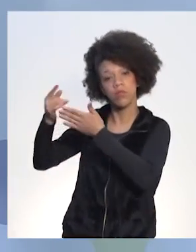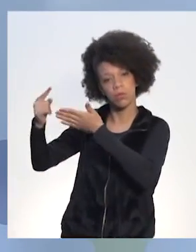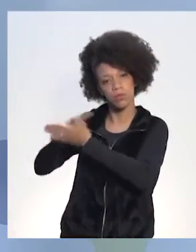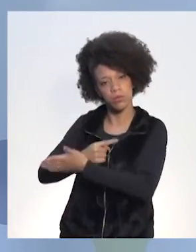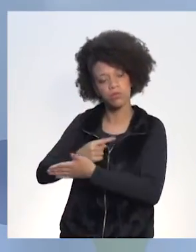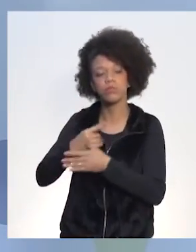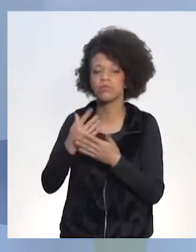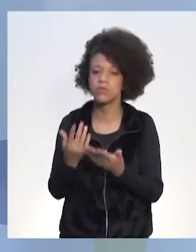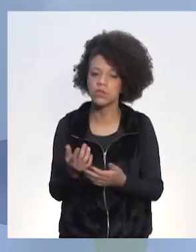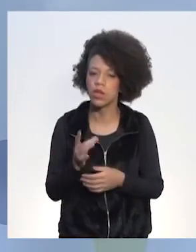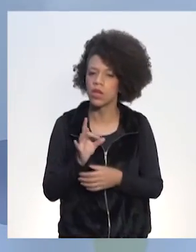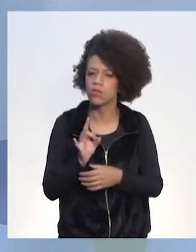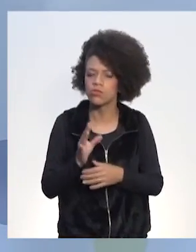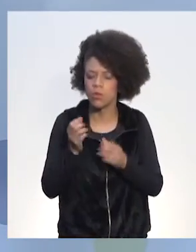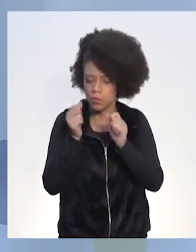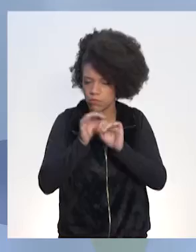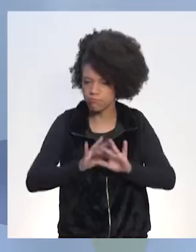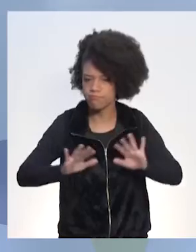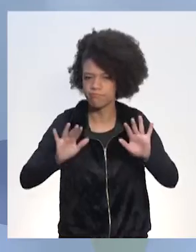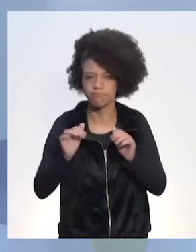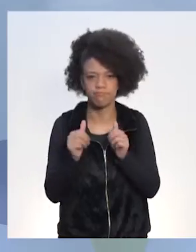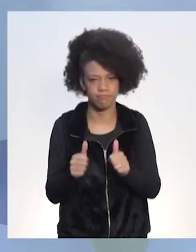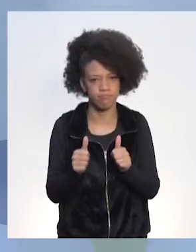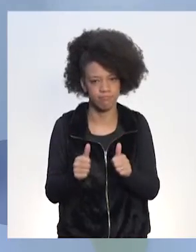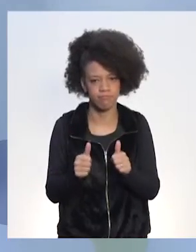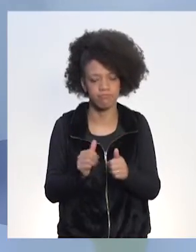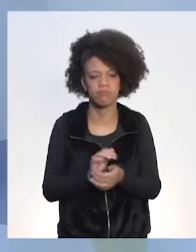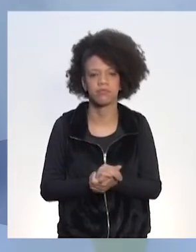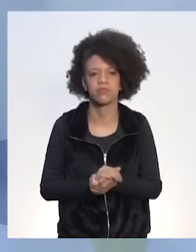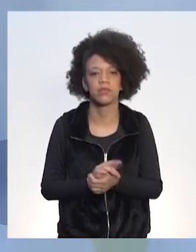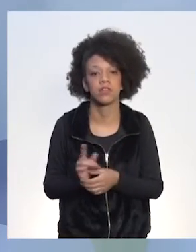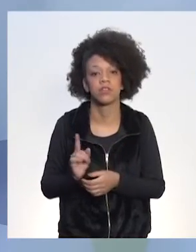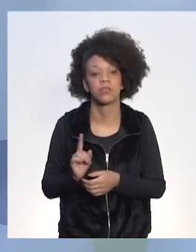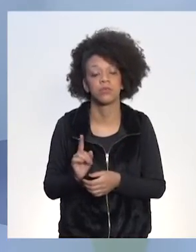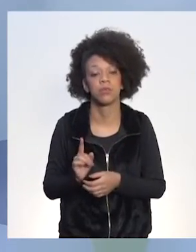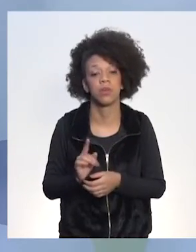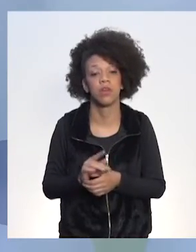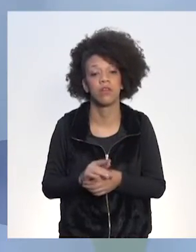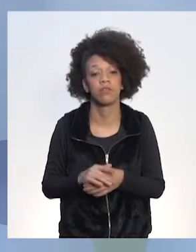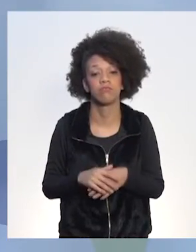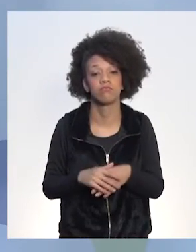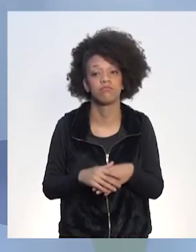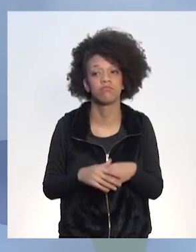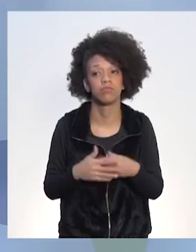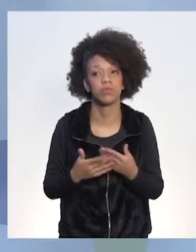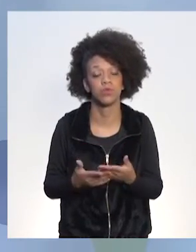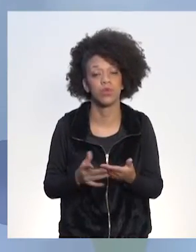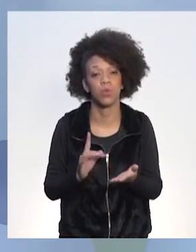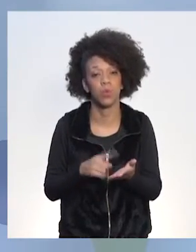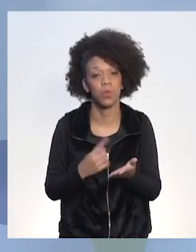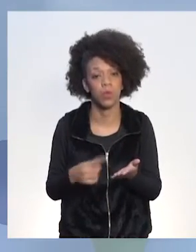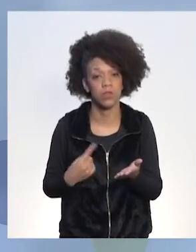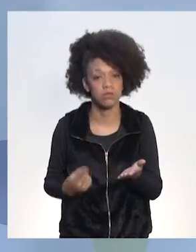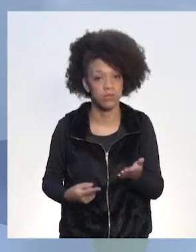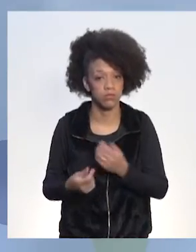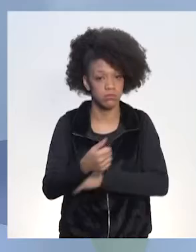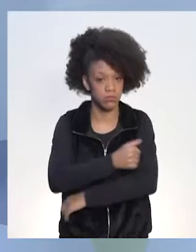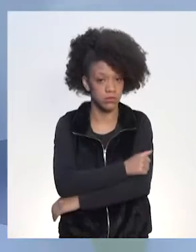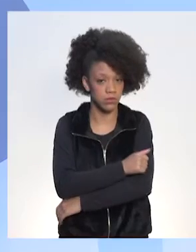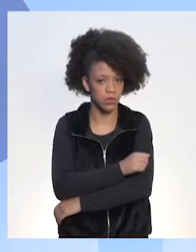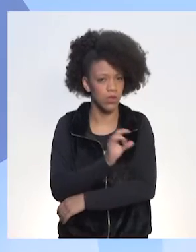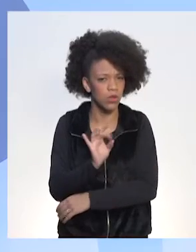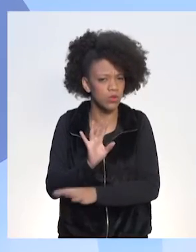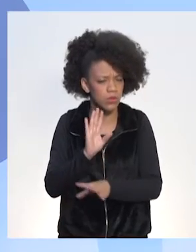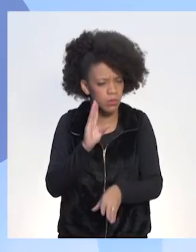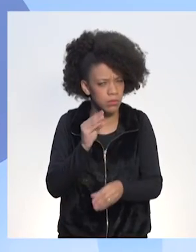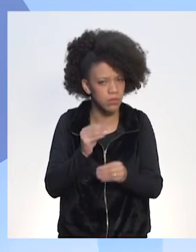e aí, então, é só para poder esclarecer isso, tá bom, gente? Não é, então, o caderno do aluno. Só para